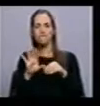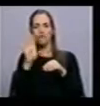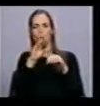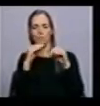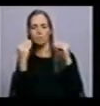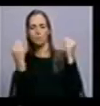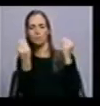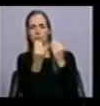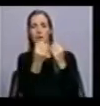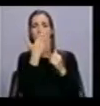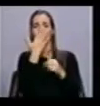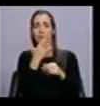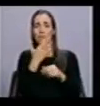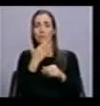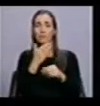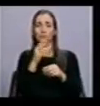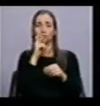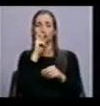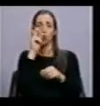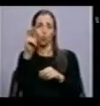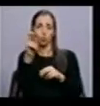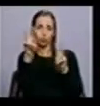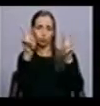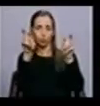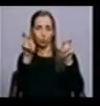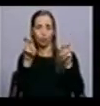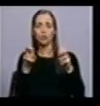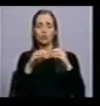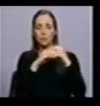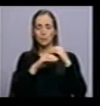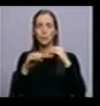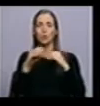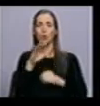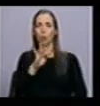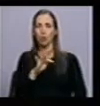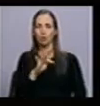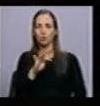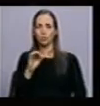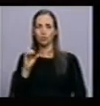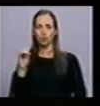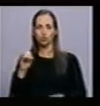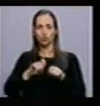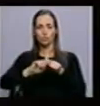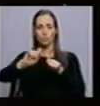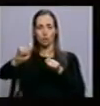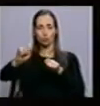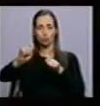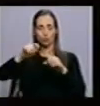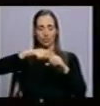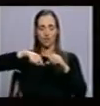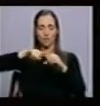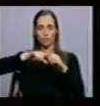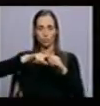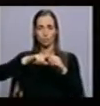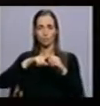autêntico charuto. Um autêntico charuto. É um corpo com cerca de 400 metros de diâmetro, muito